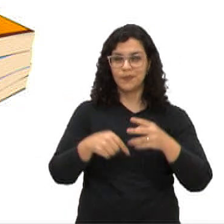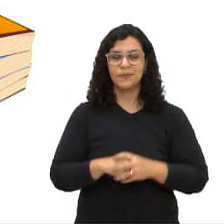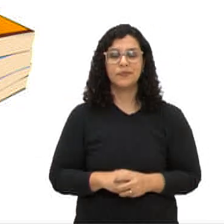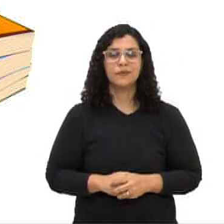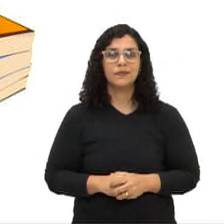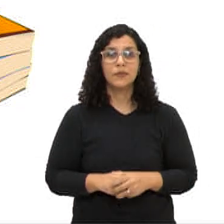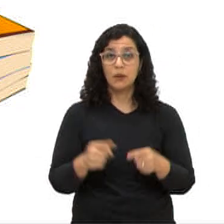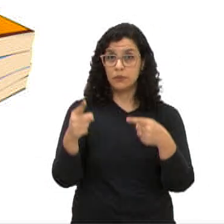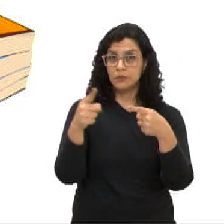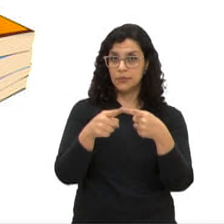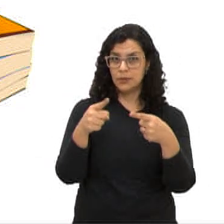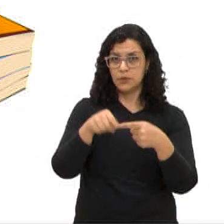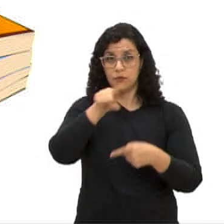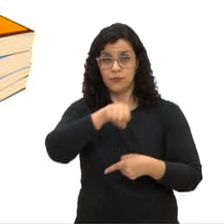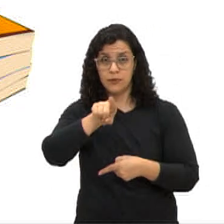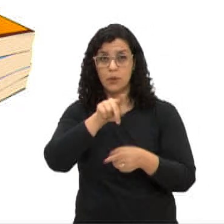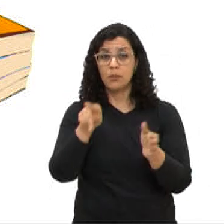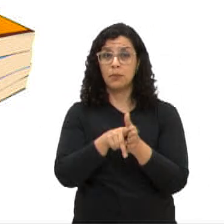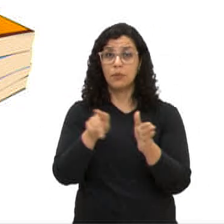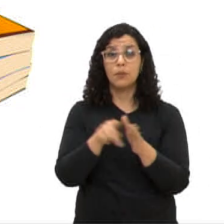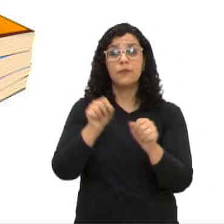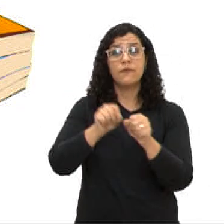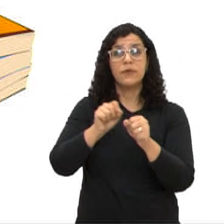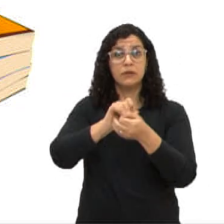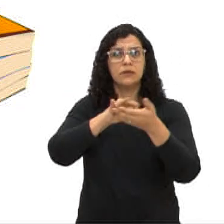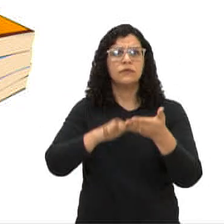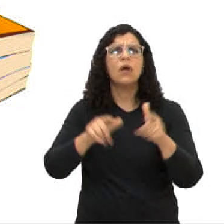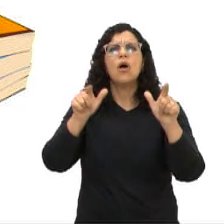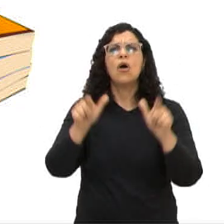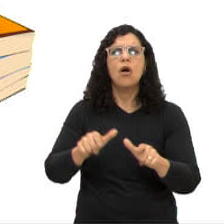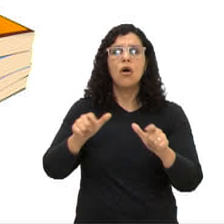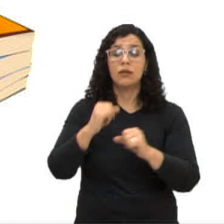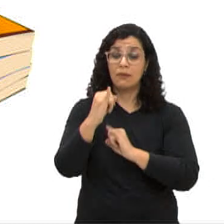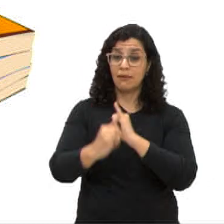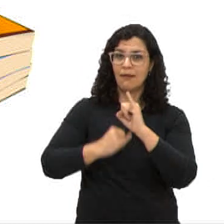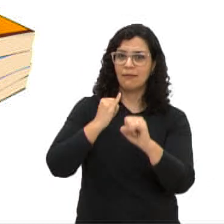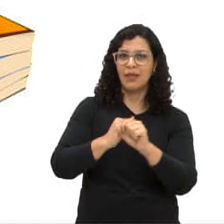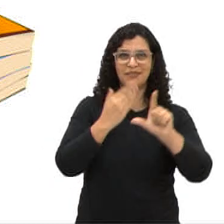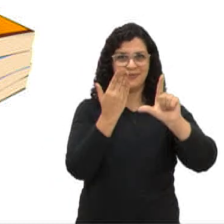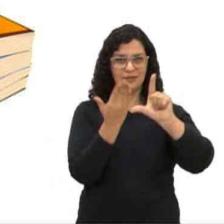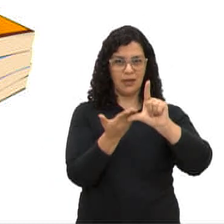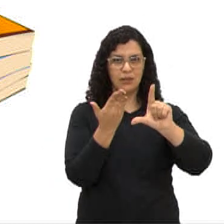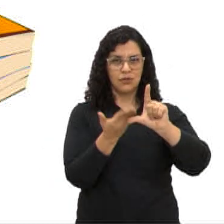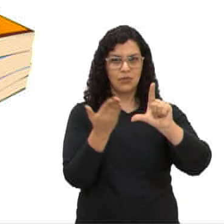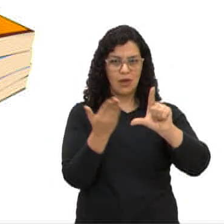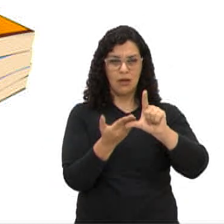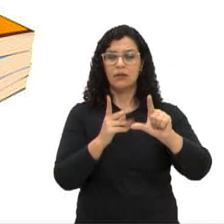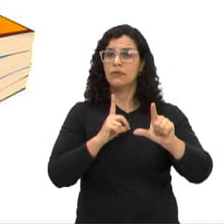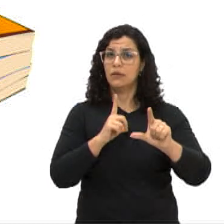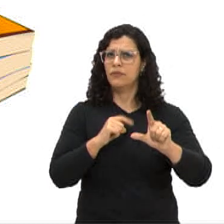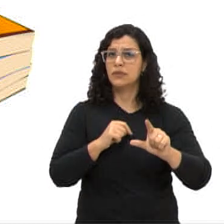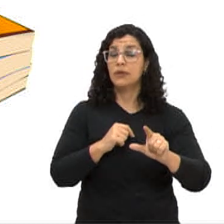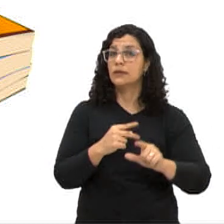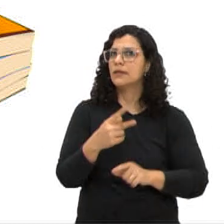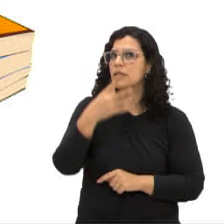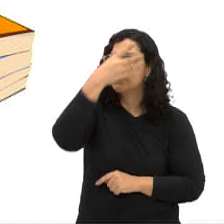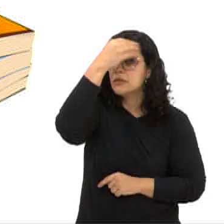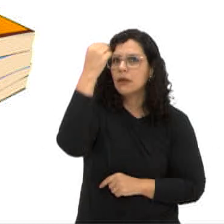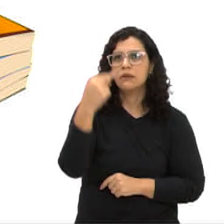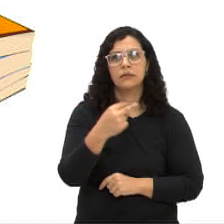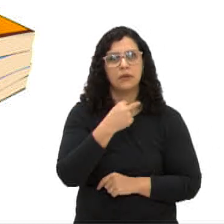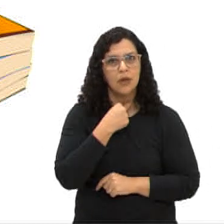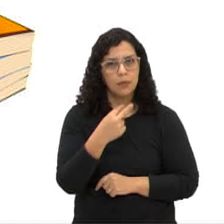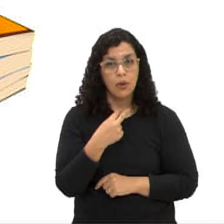vocês, né? O primeiro é para você que está realizando as suas atividades já pelo Classroom, né? Que está conectado. Você não pode se esquecer